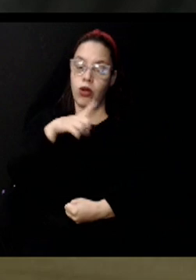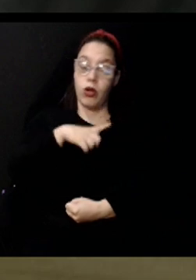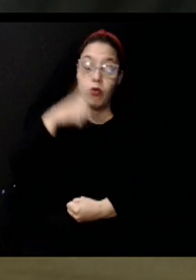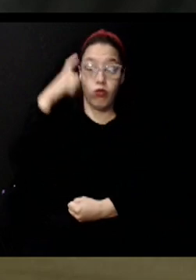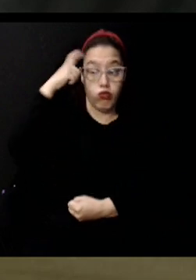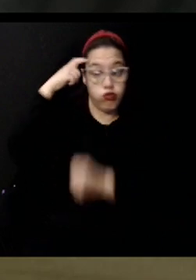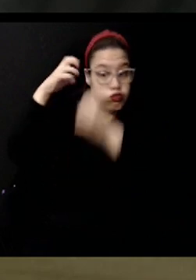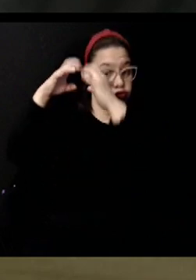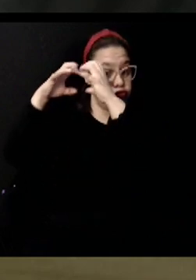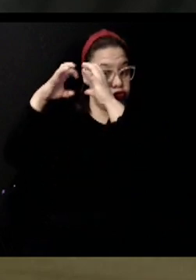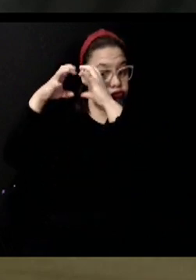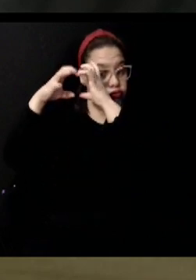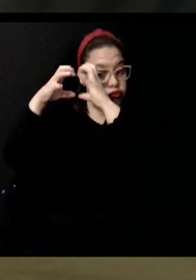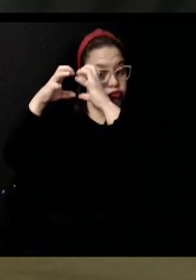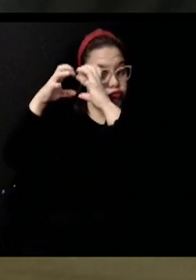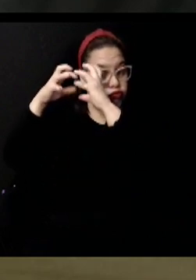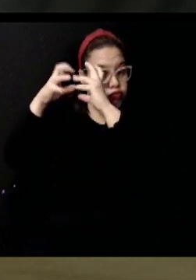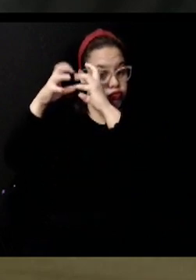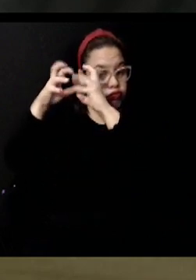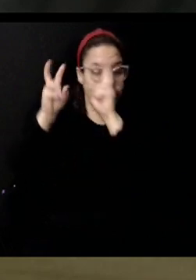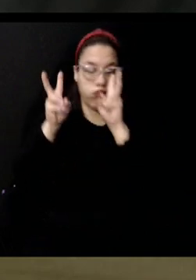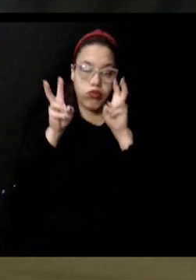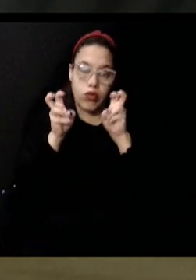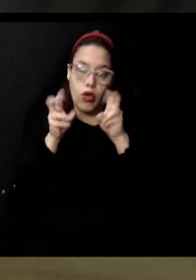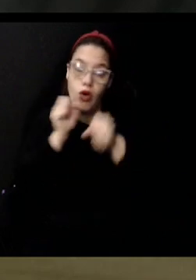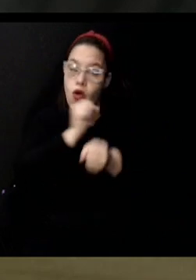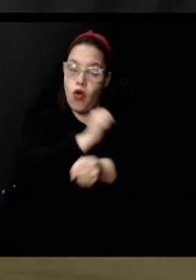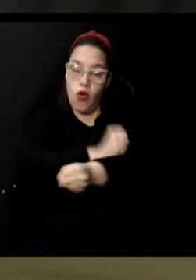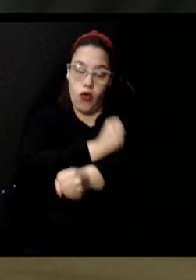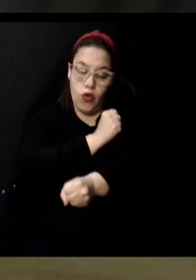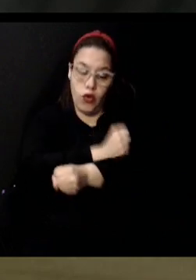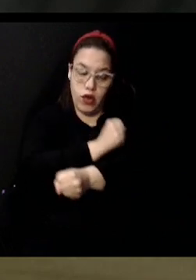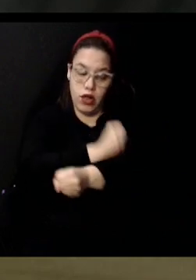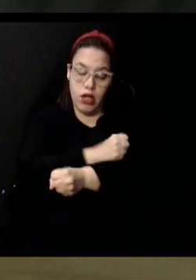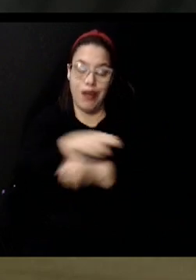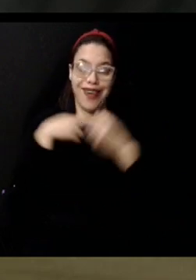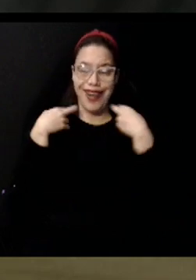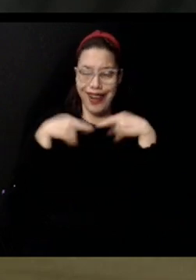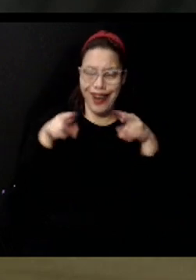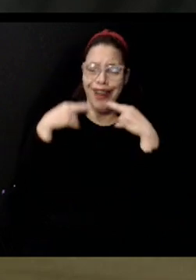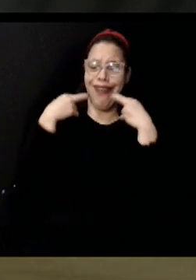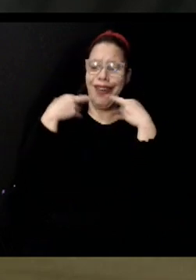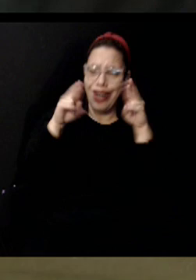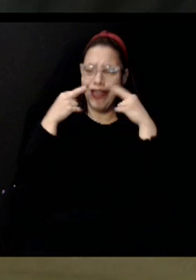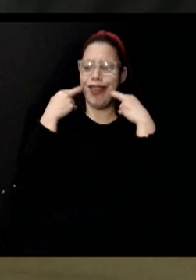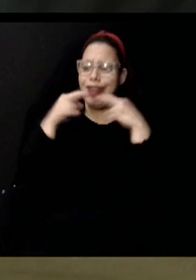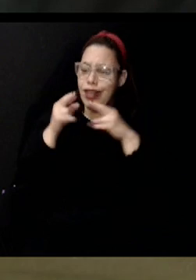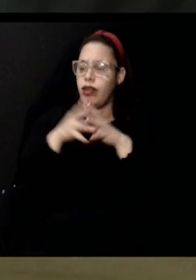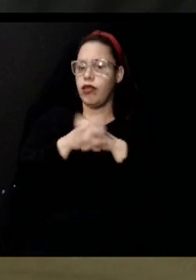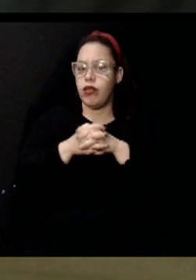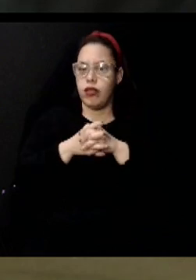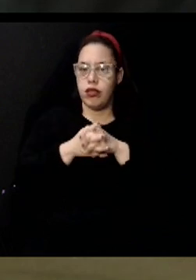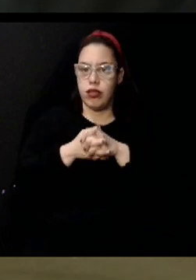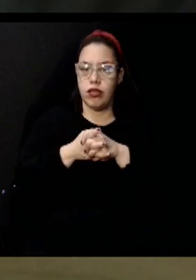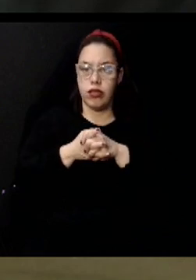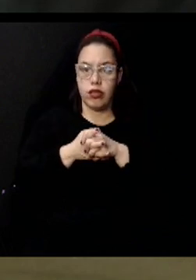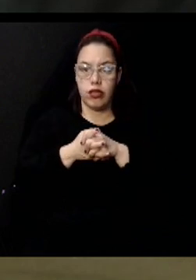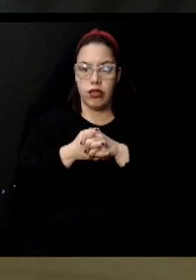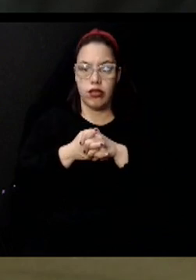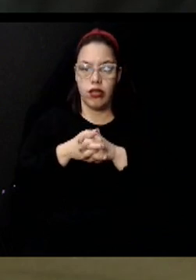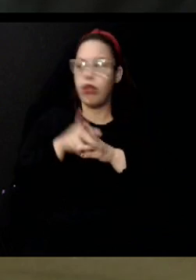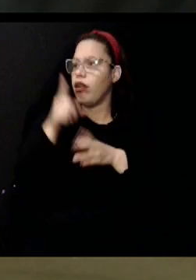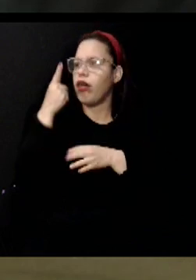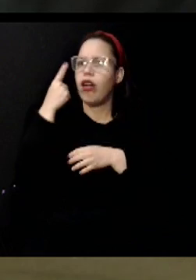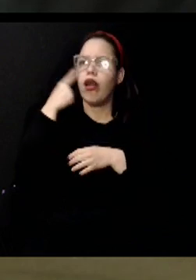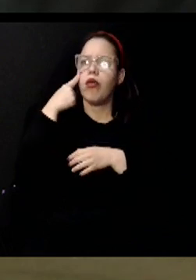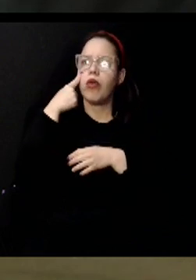você acaba tendo, entre aspas, um vício. Por isso que as pessoas reclamam demais. Agora, quando uma pessoa nem percebe